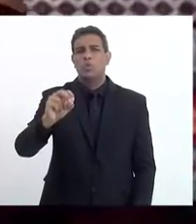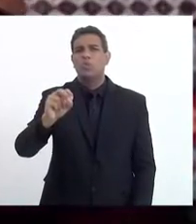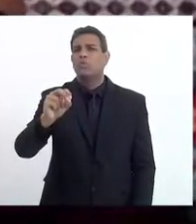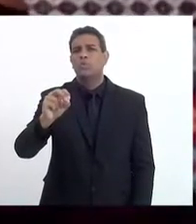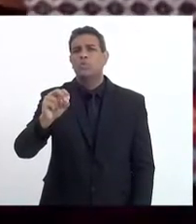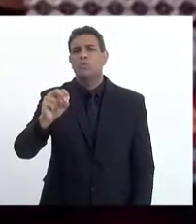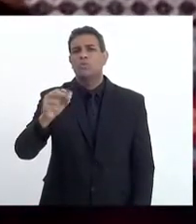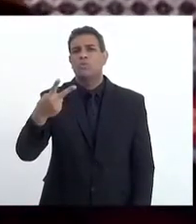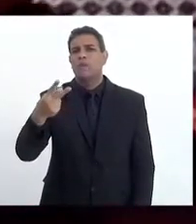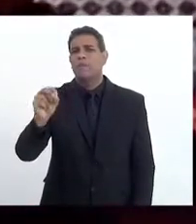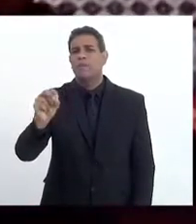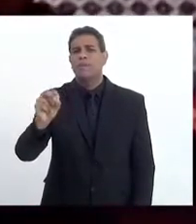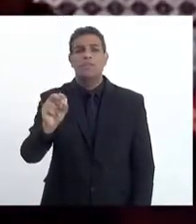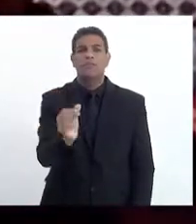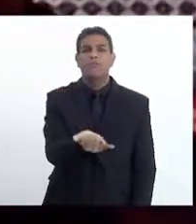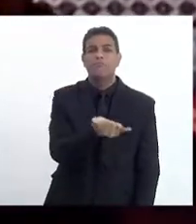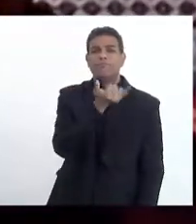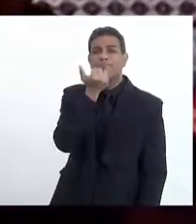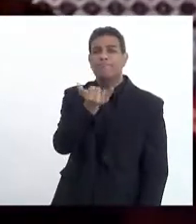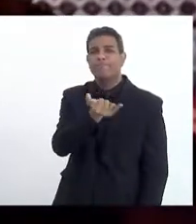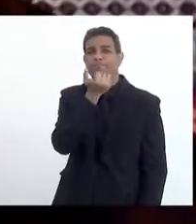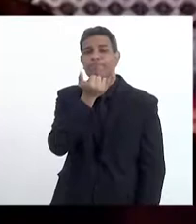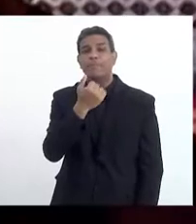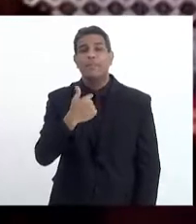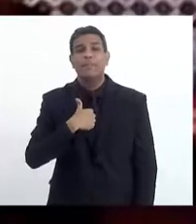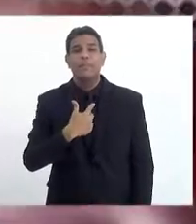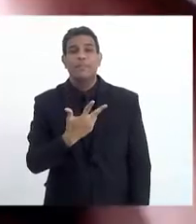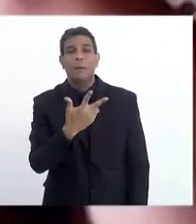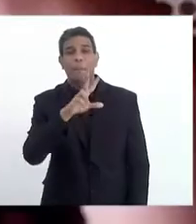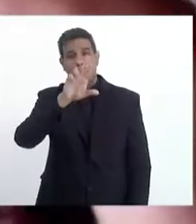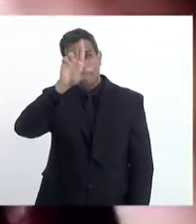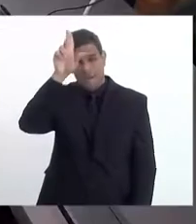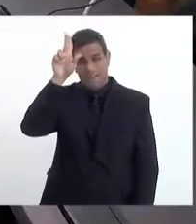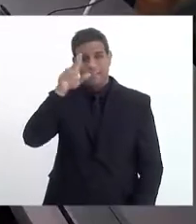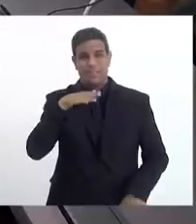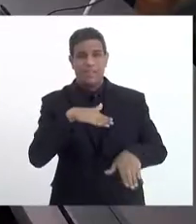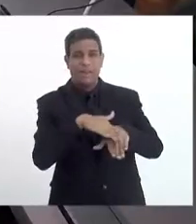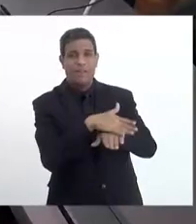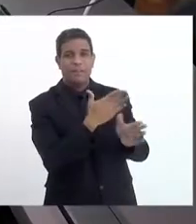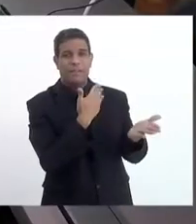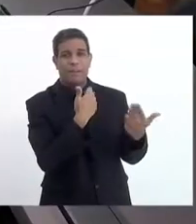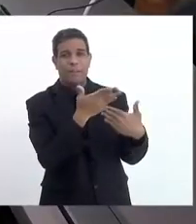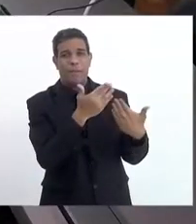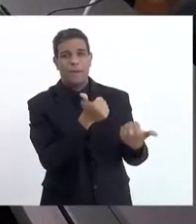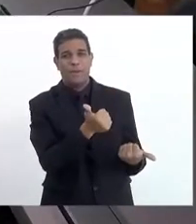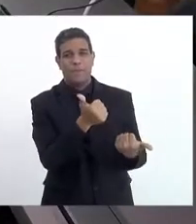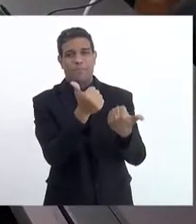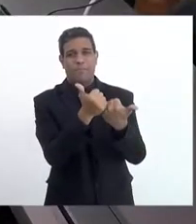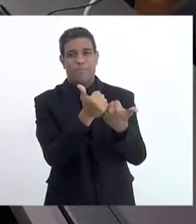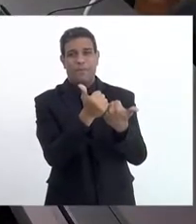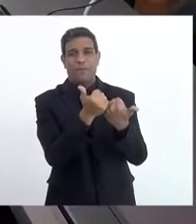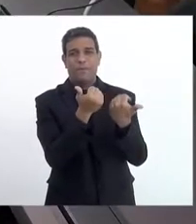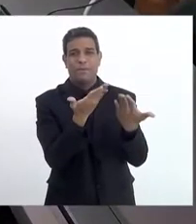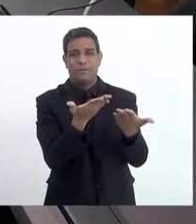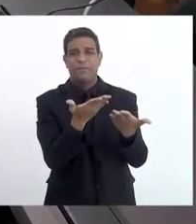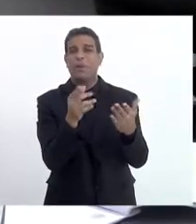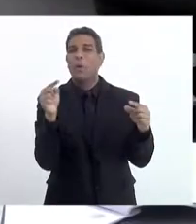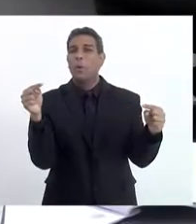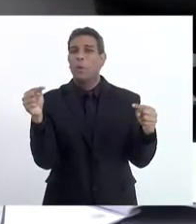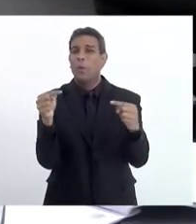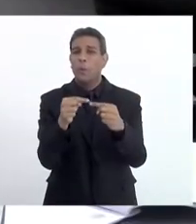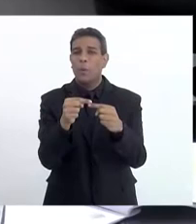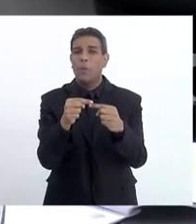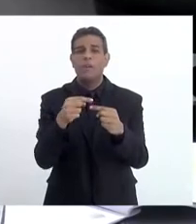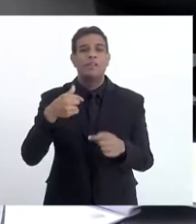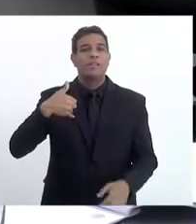ouvi. Não, deputada. Eu comentei aqui com a minha assessoria. Tendo em vista que a